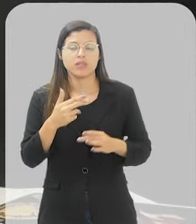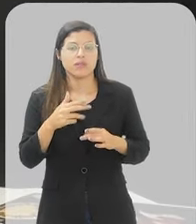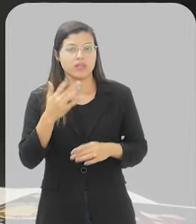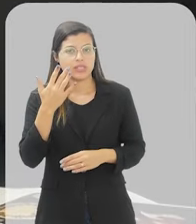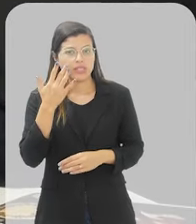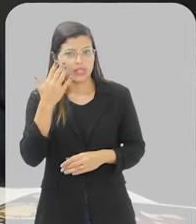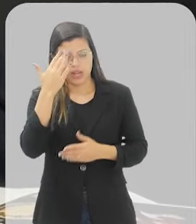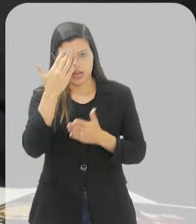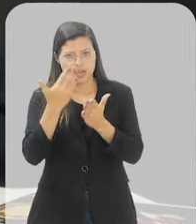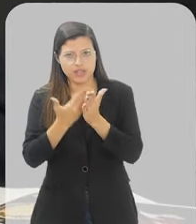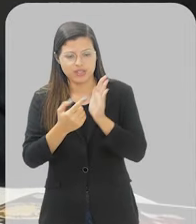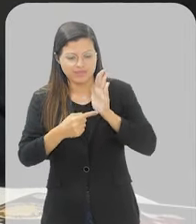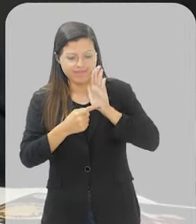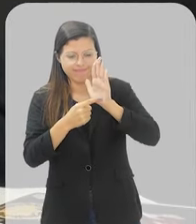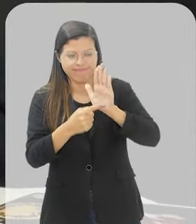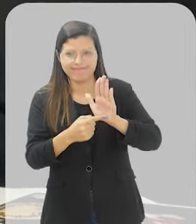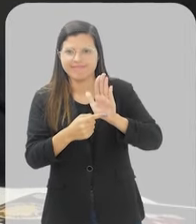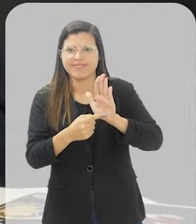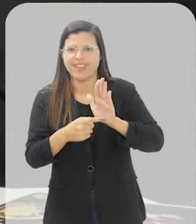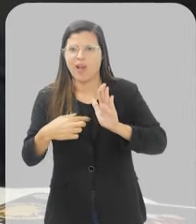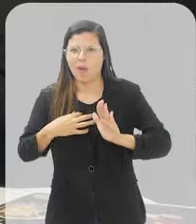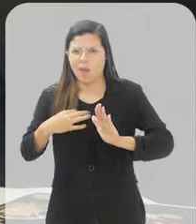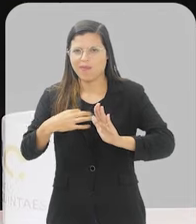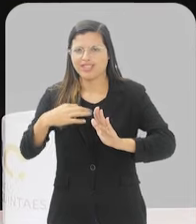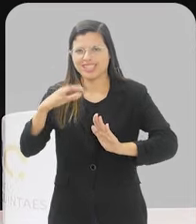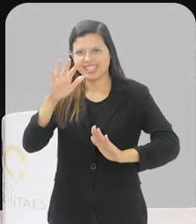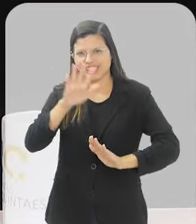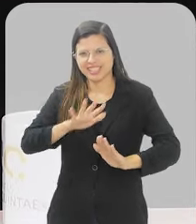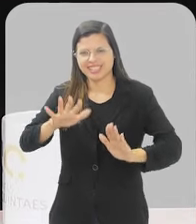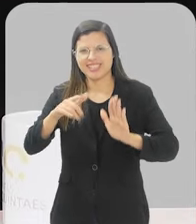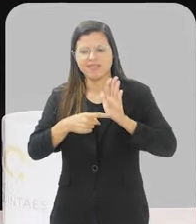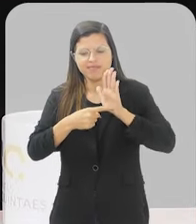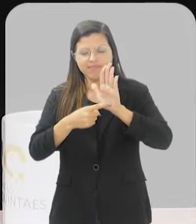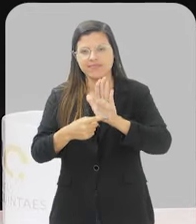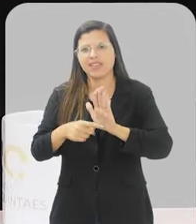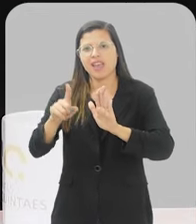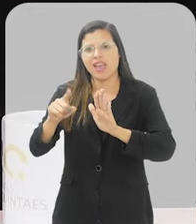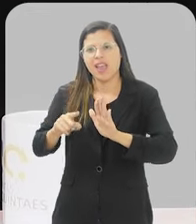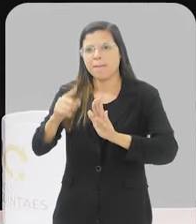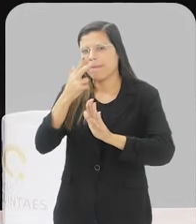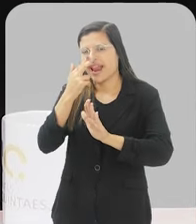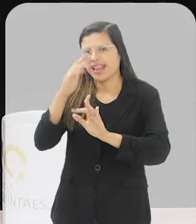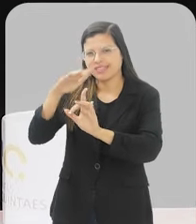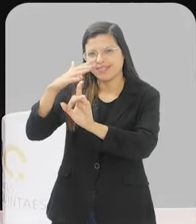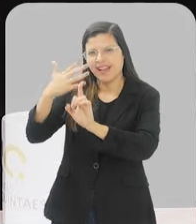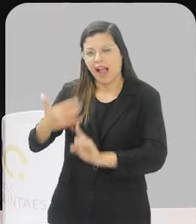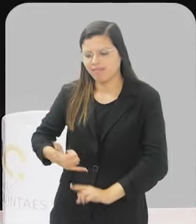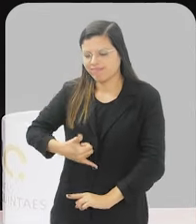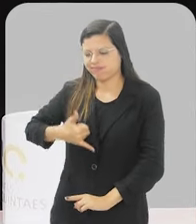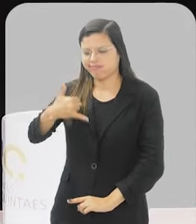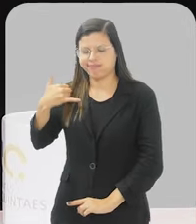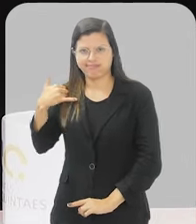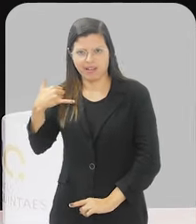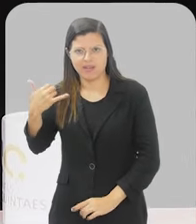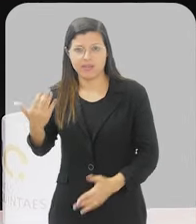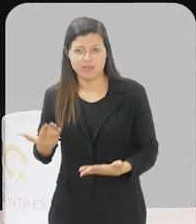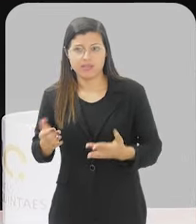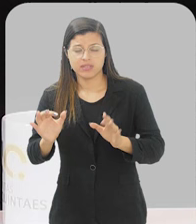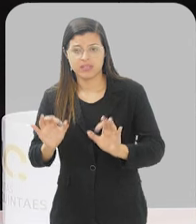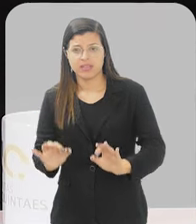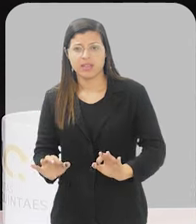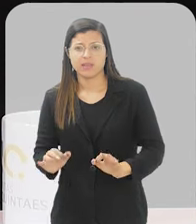que a fantasia de destaque é um tributo à vaidade? Sim, exatamente, exatamente, tributo à vaidade.